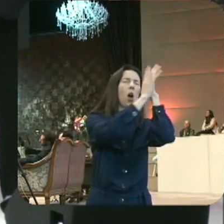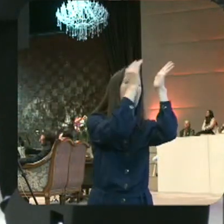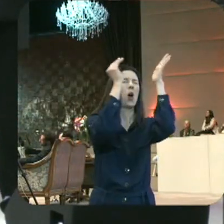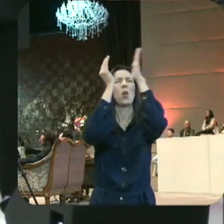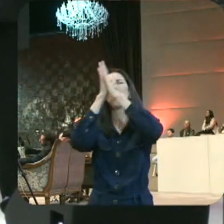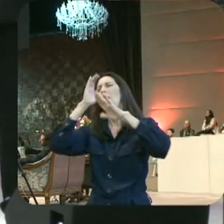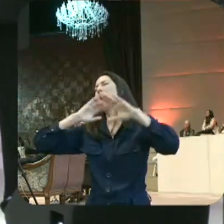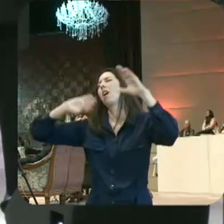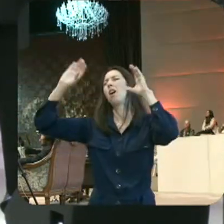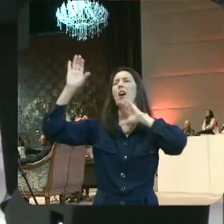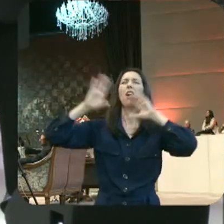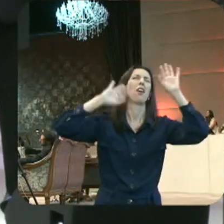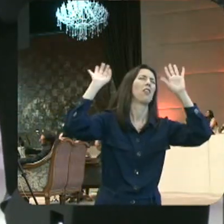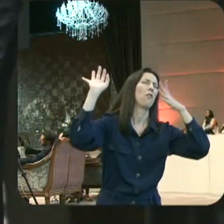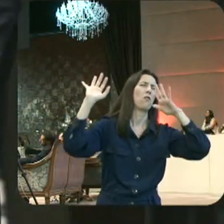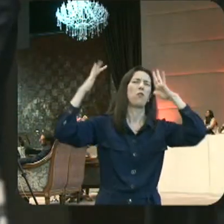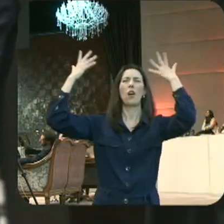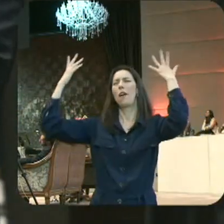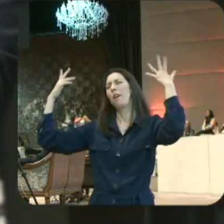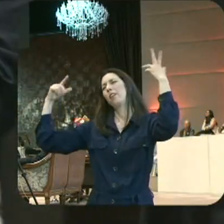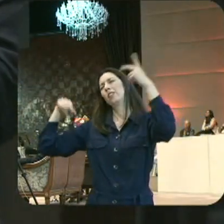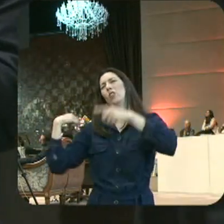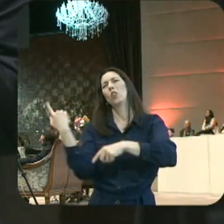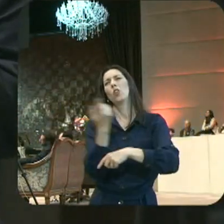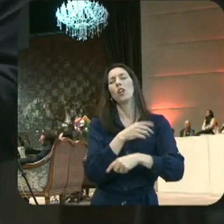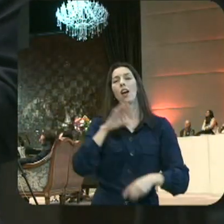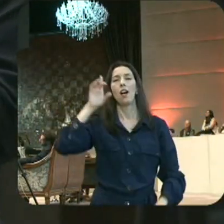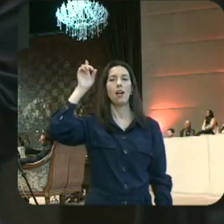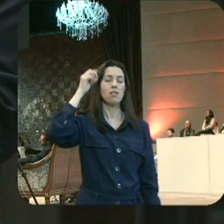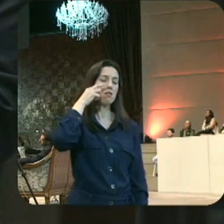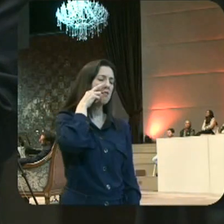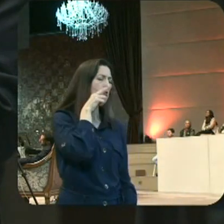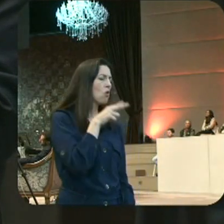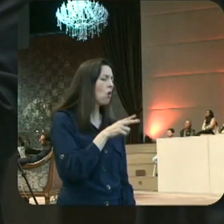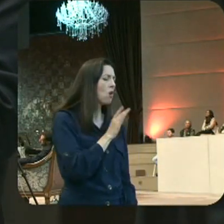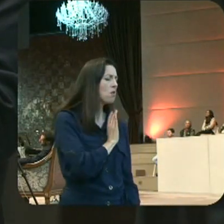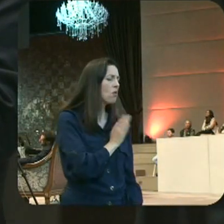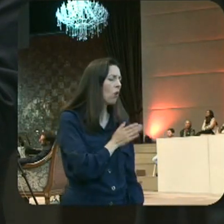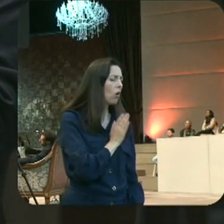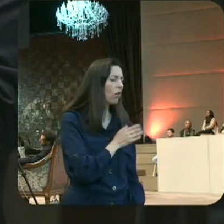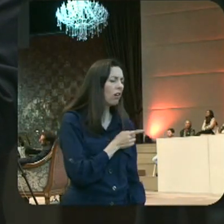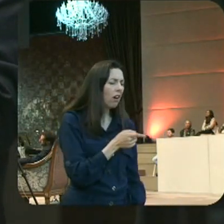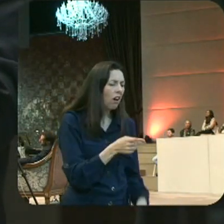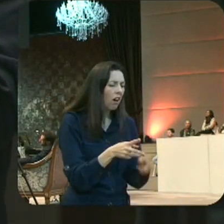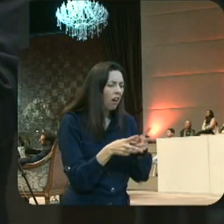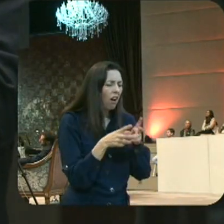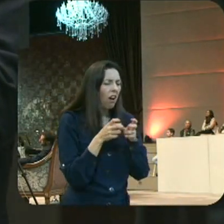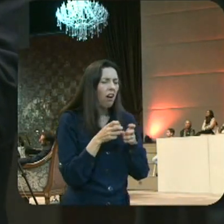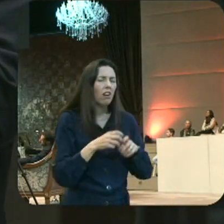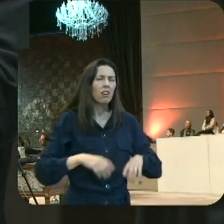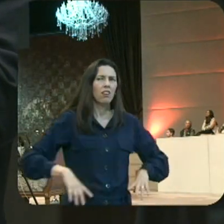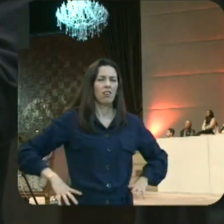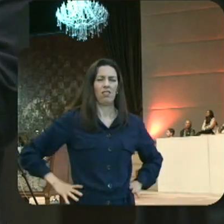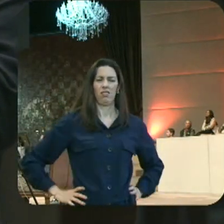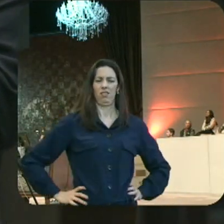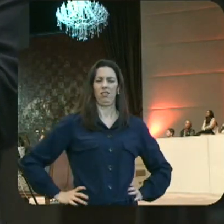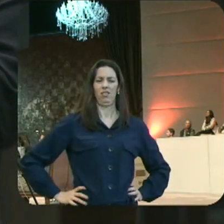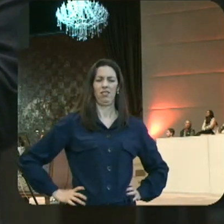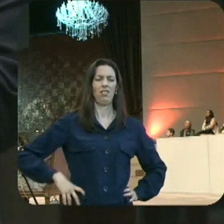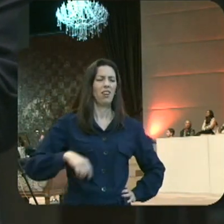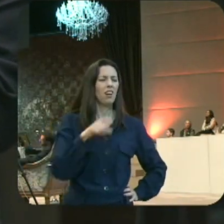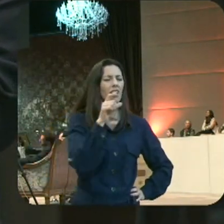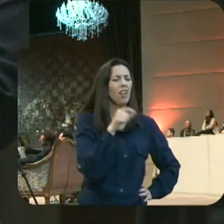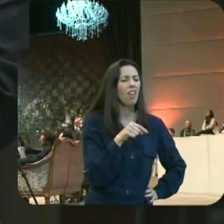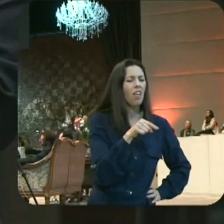participa das festividades, e aí Deus está olhando para o coração da gente e diz: